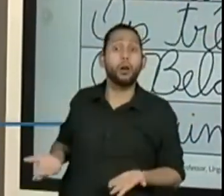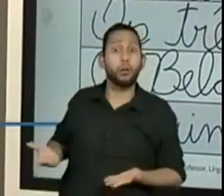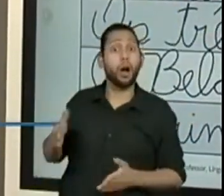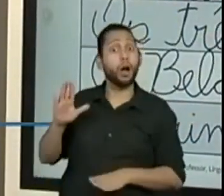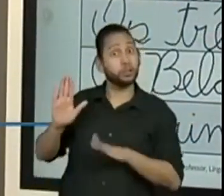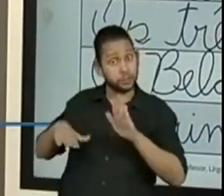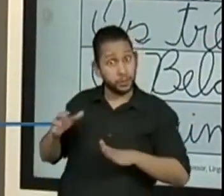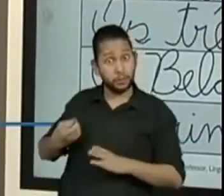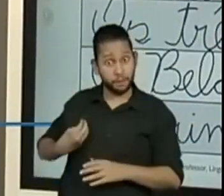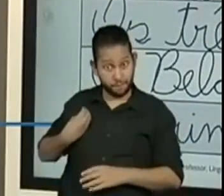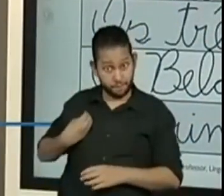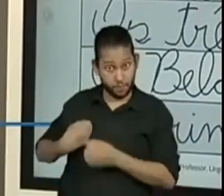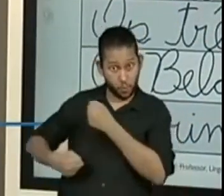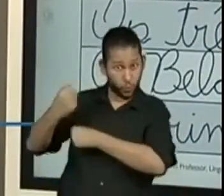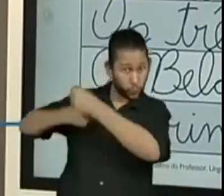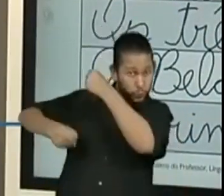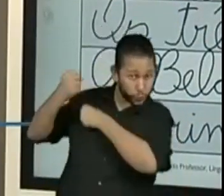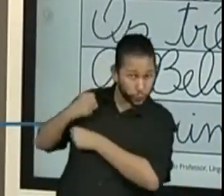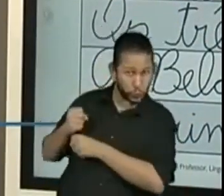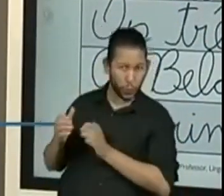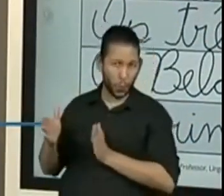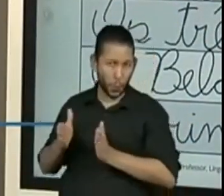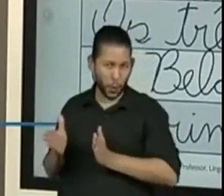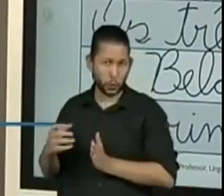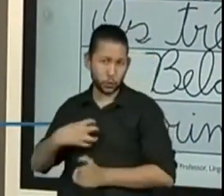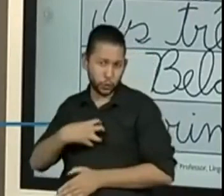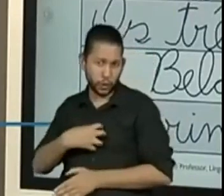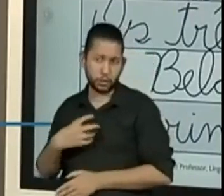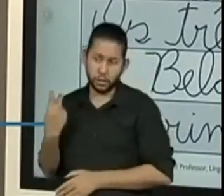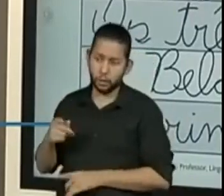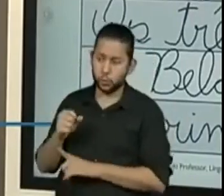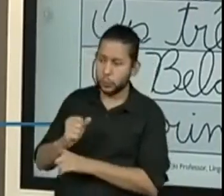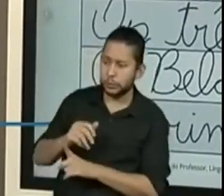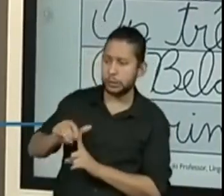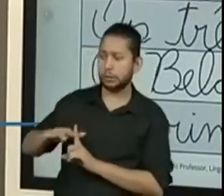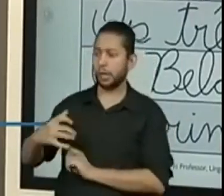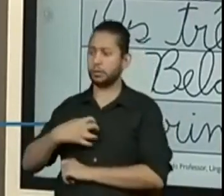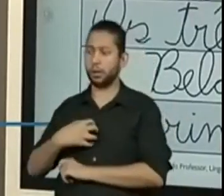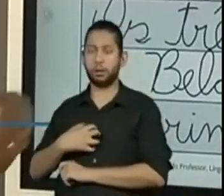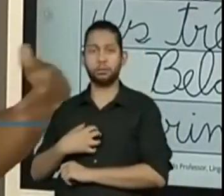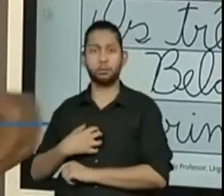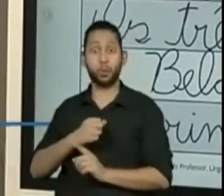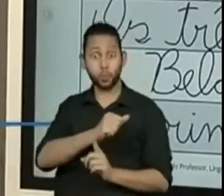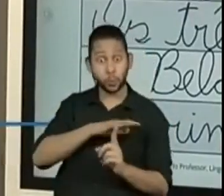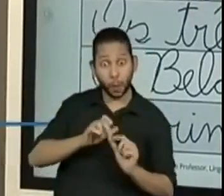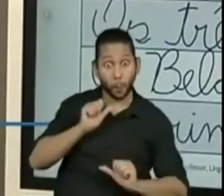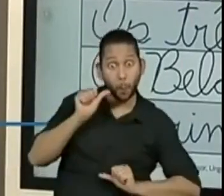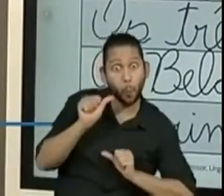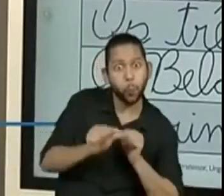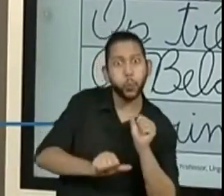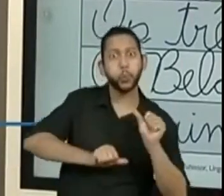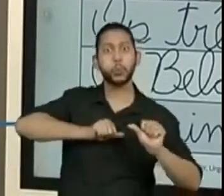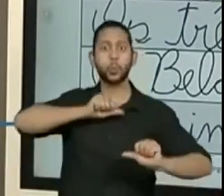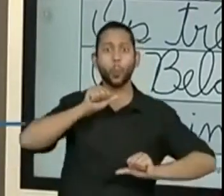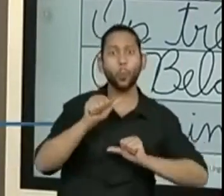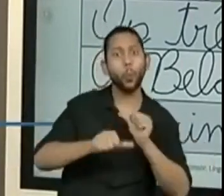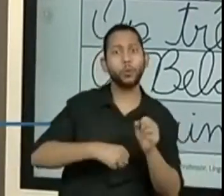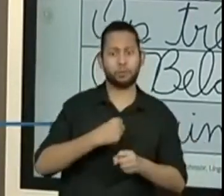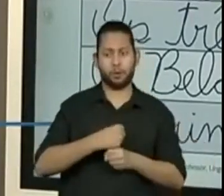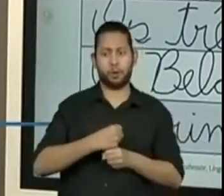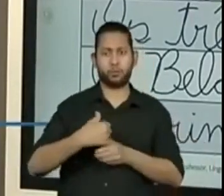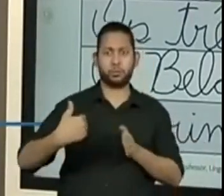época que o autor viveu, com os dilemas que existiam, com tudo que acontecia naquele entorno, com